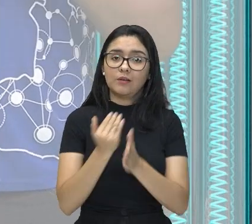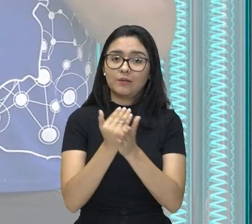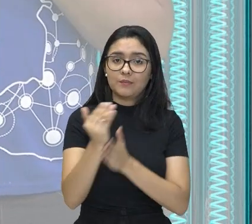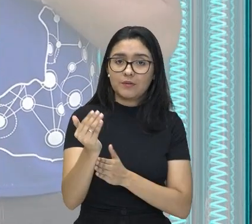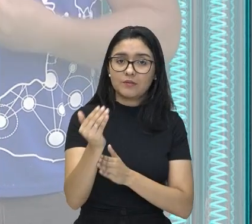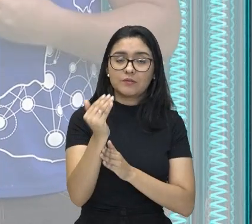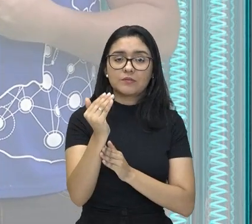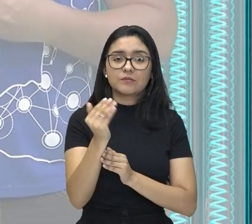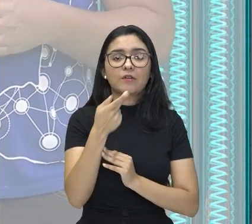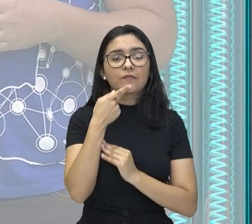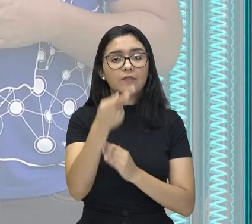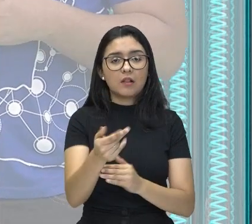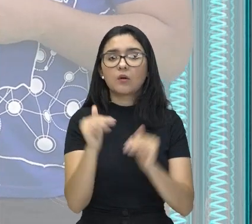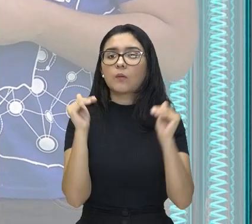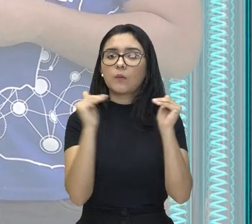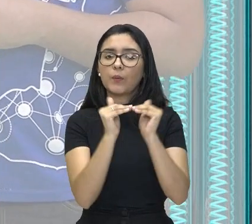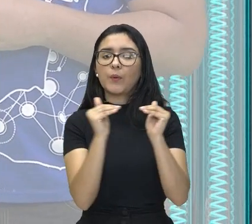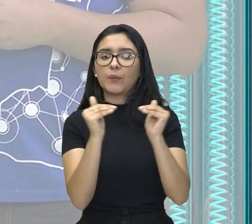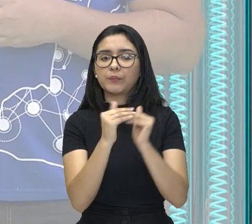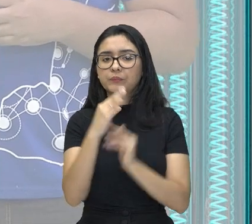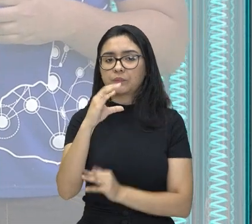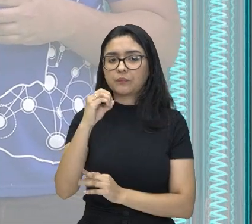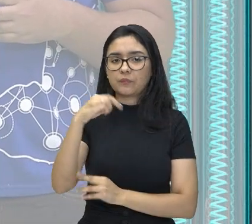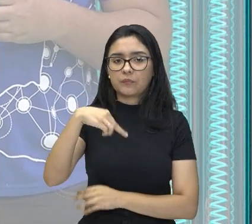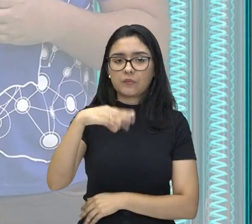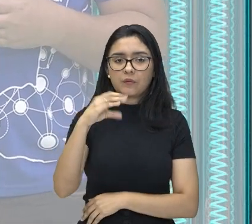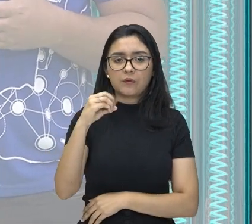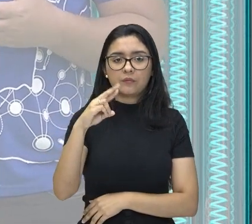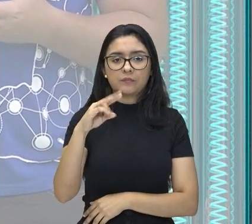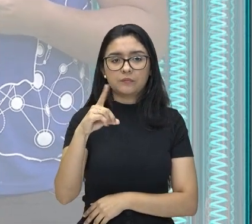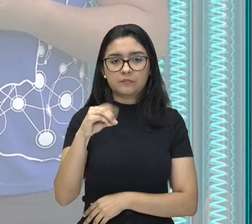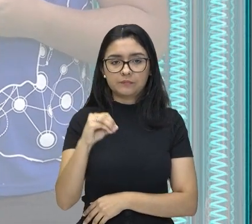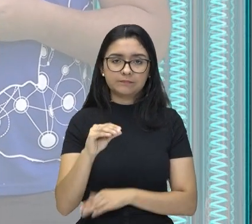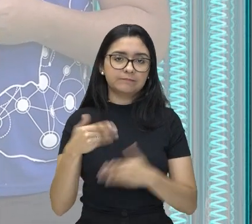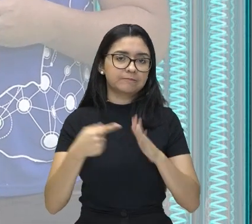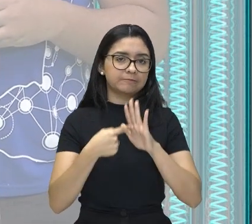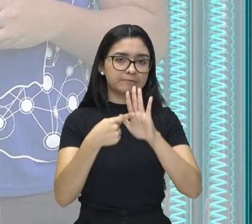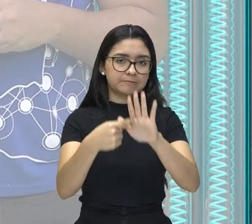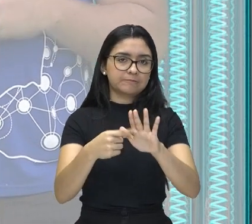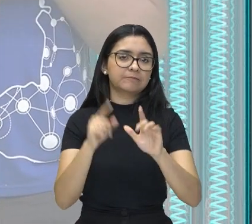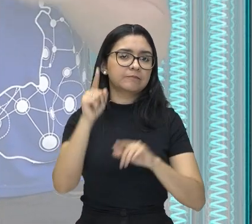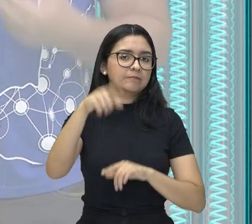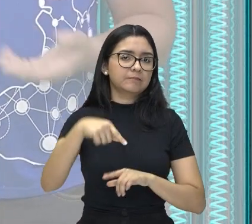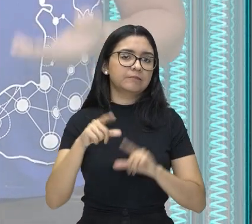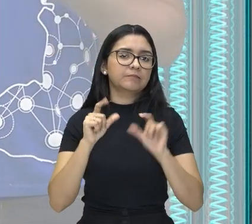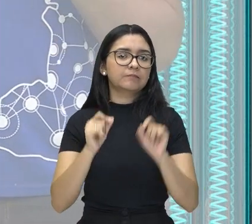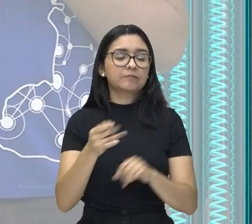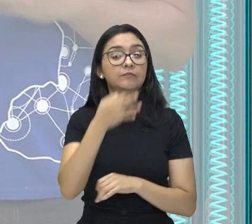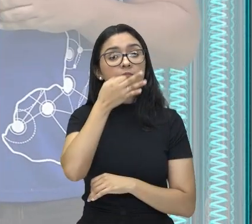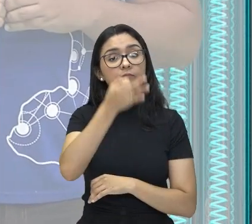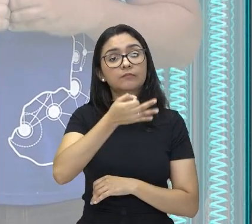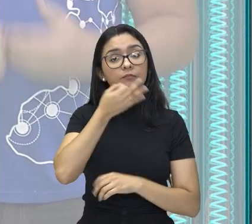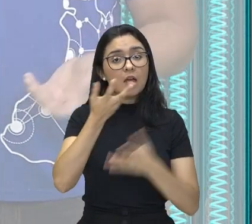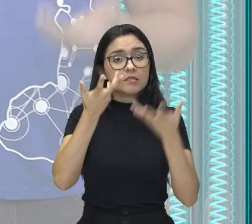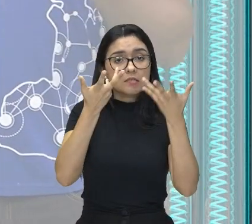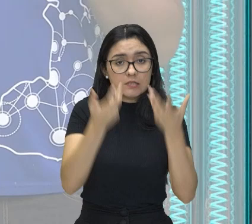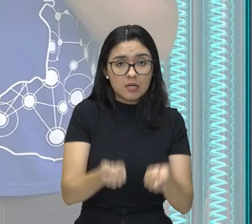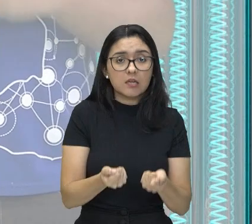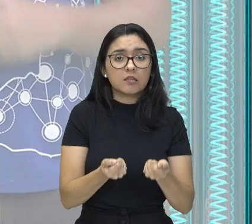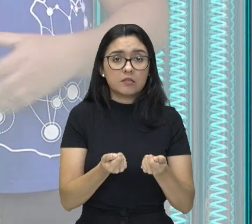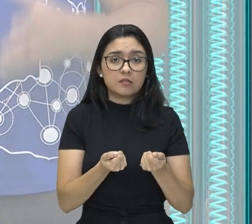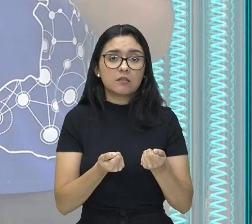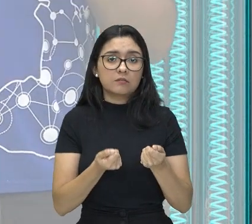enunciado, concordo. Então, isso já revela para a gente um movimento argumentativo de aceitação.